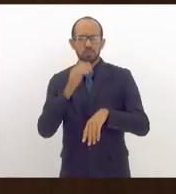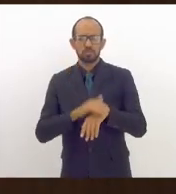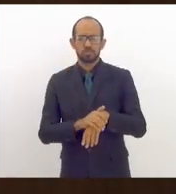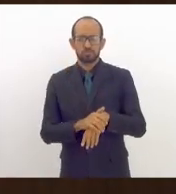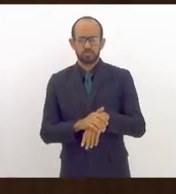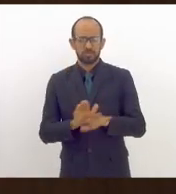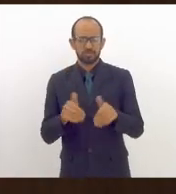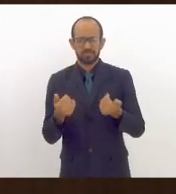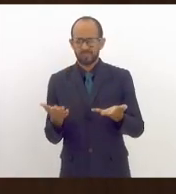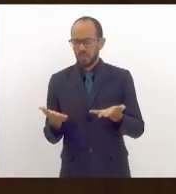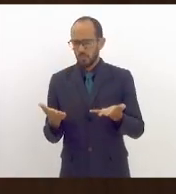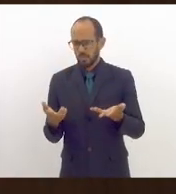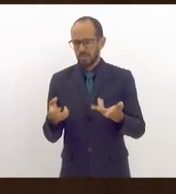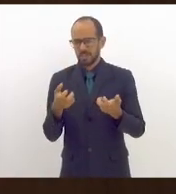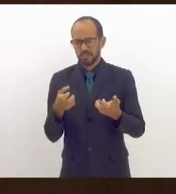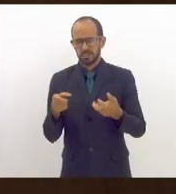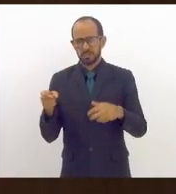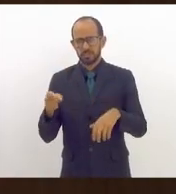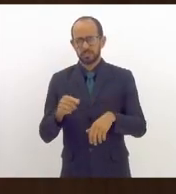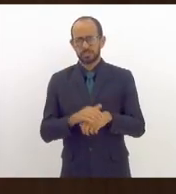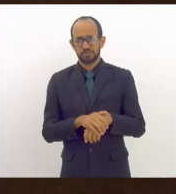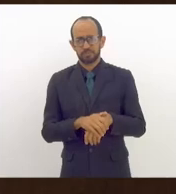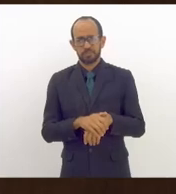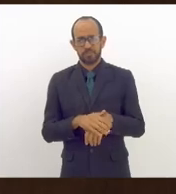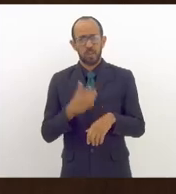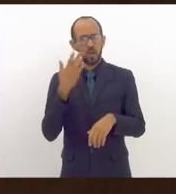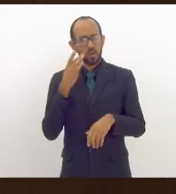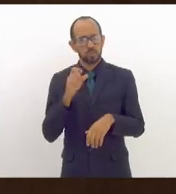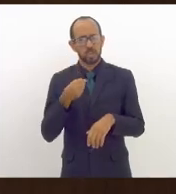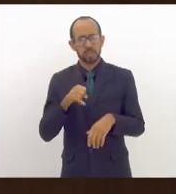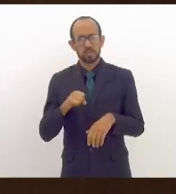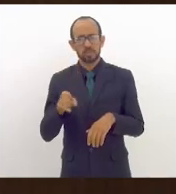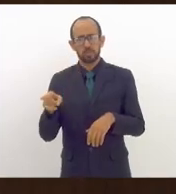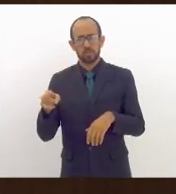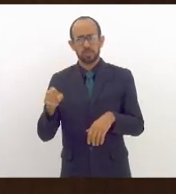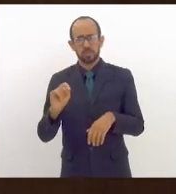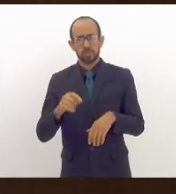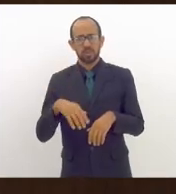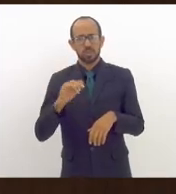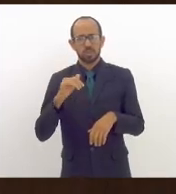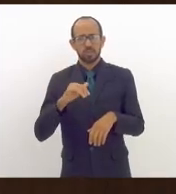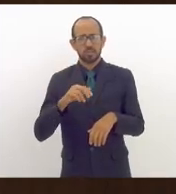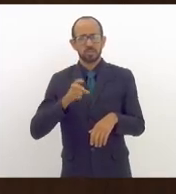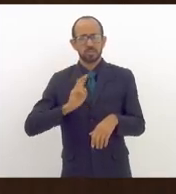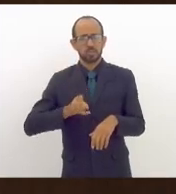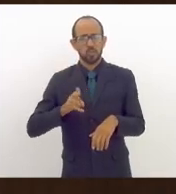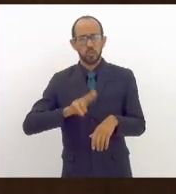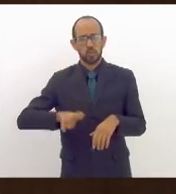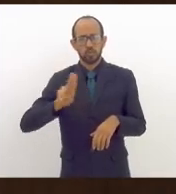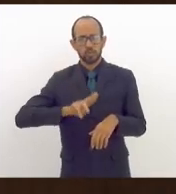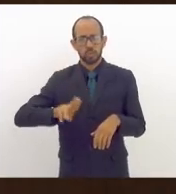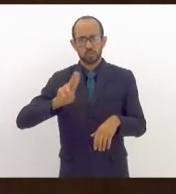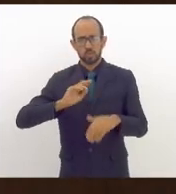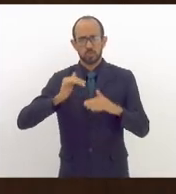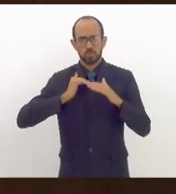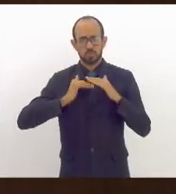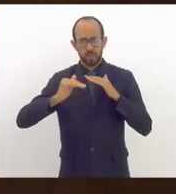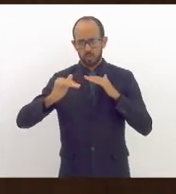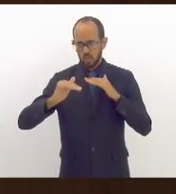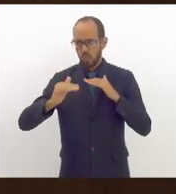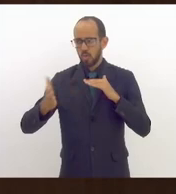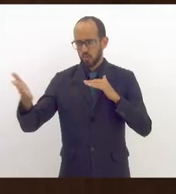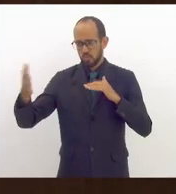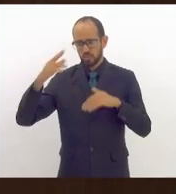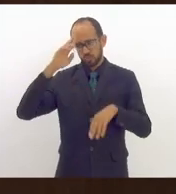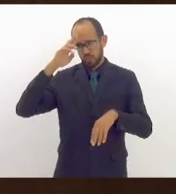você não sei se vossa excelência o presidente tem andado continuamente de metrô